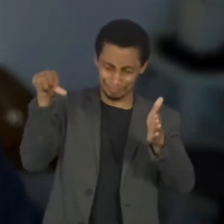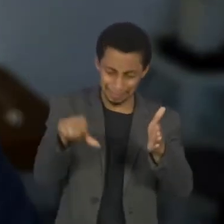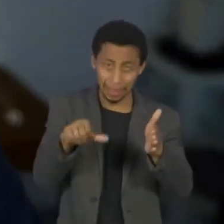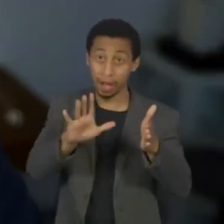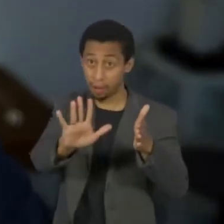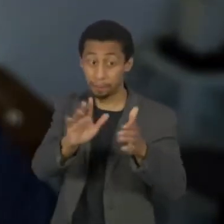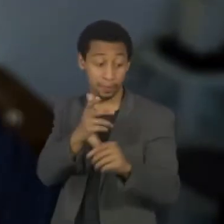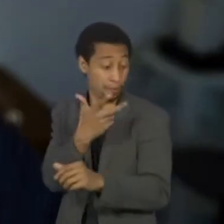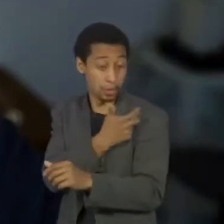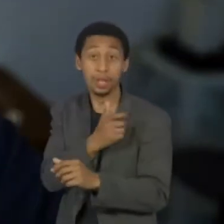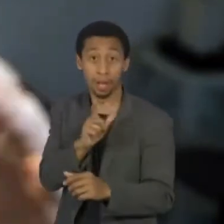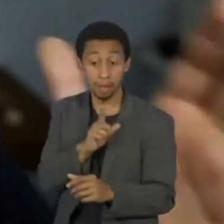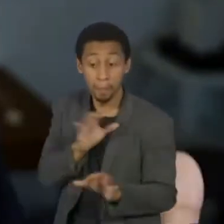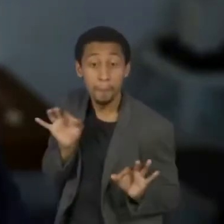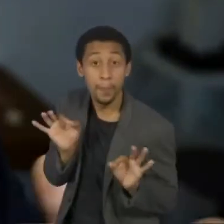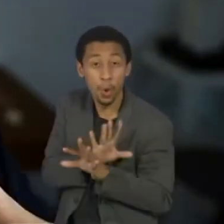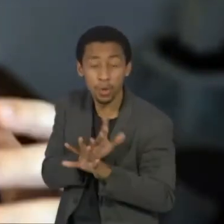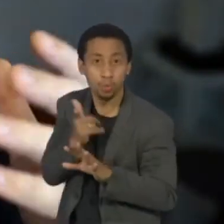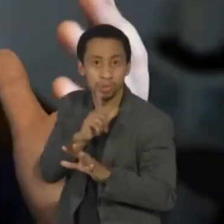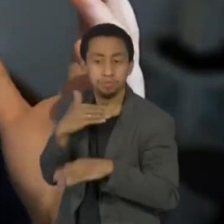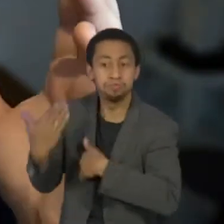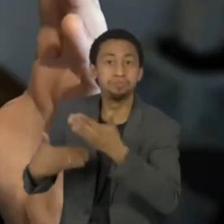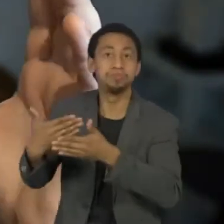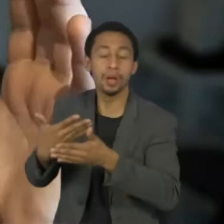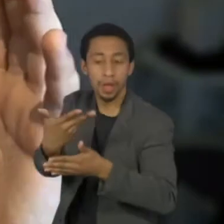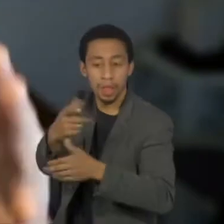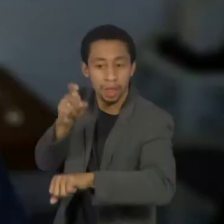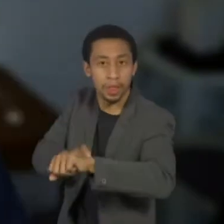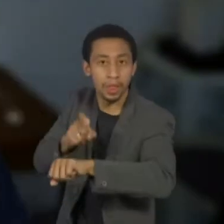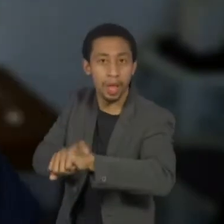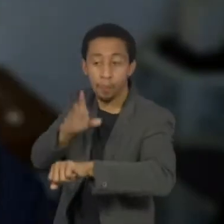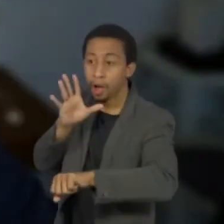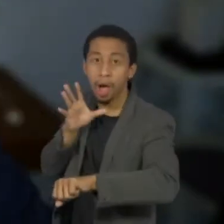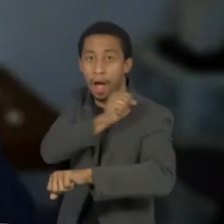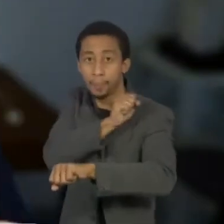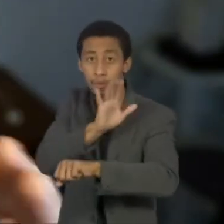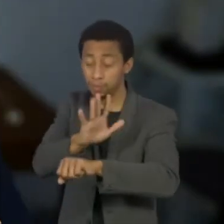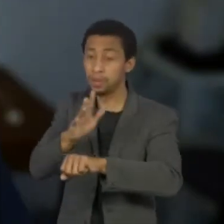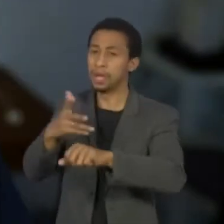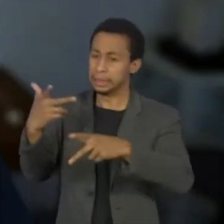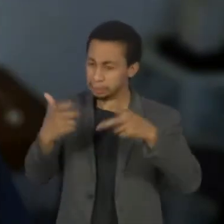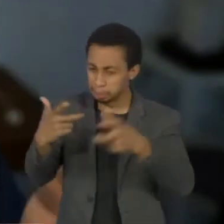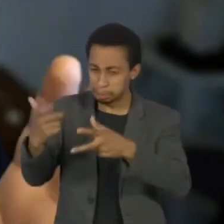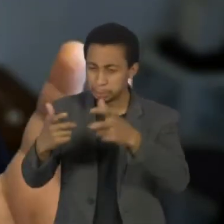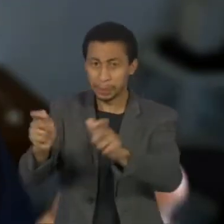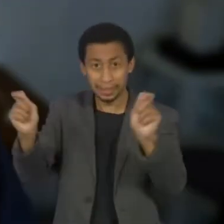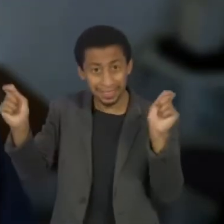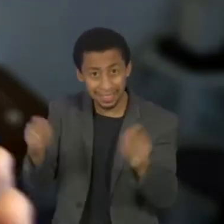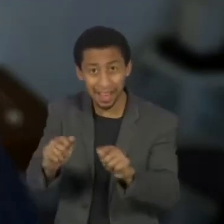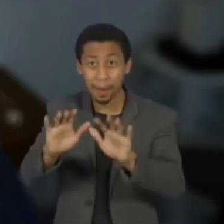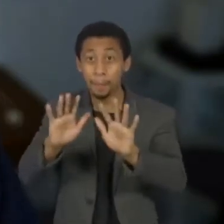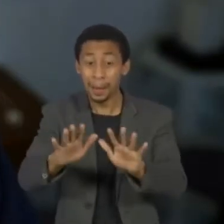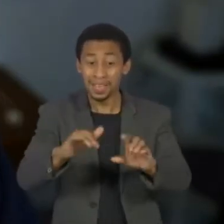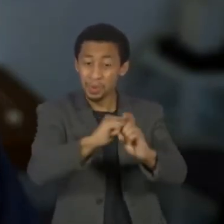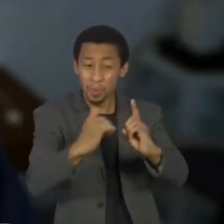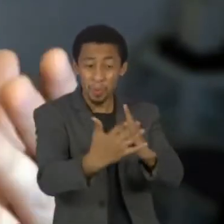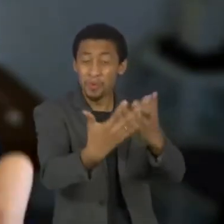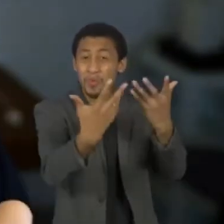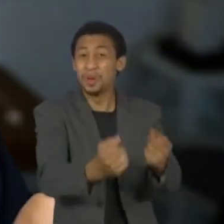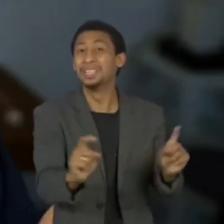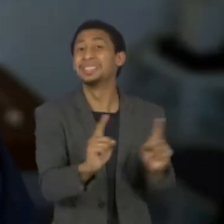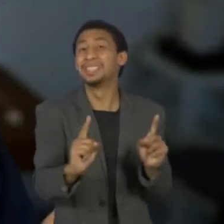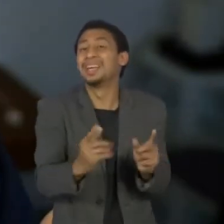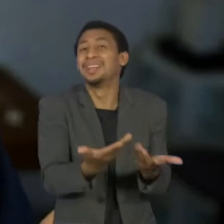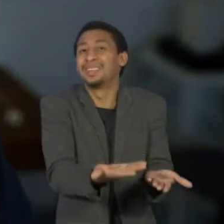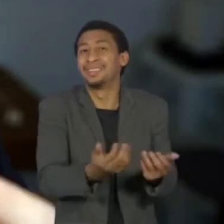vacina, avançamos com ela num tempo recorde, a humanidade tem uma solução pronta na sua frente como nunca teve antes e essa solução não funciona